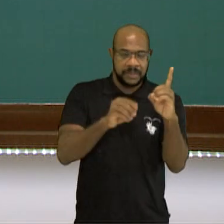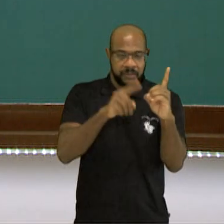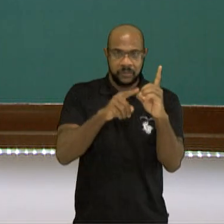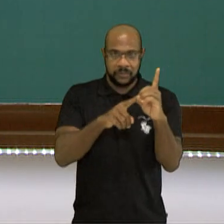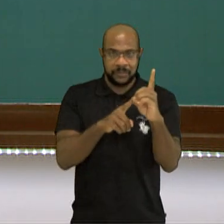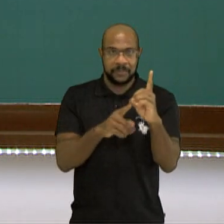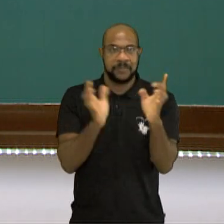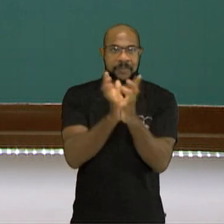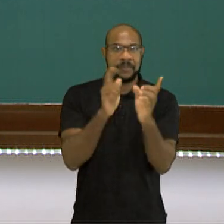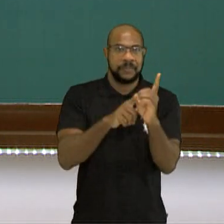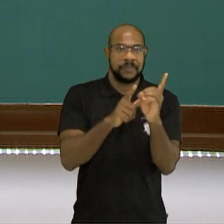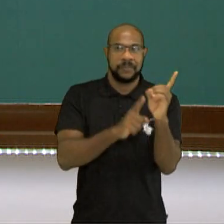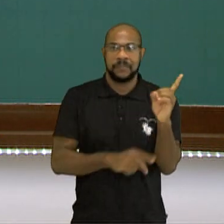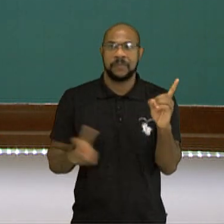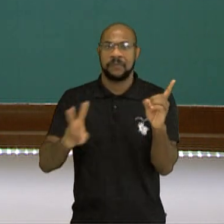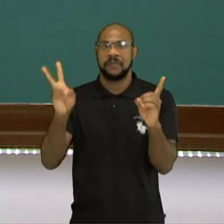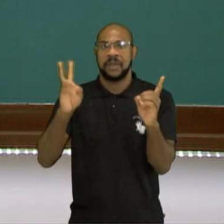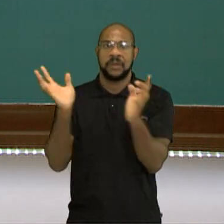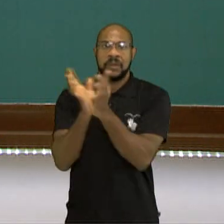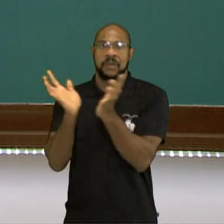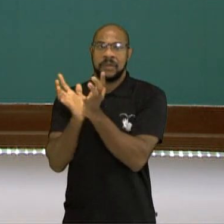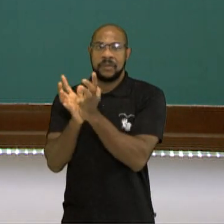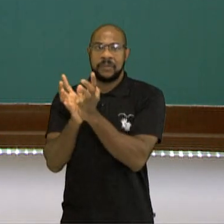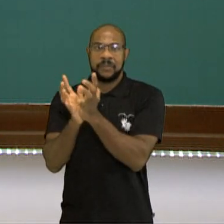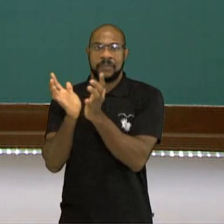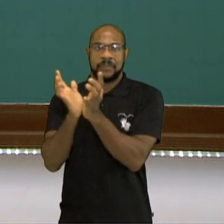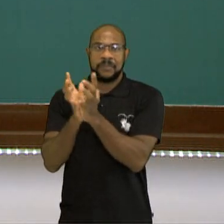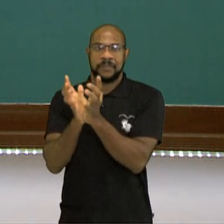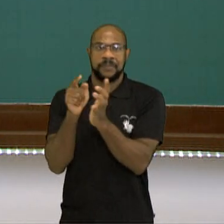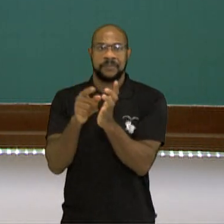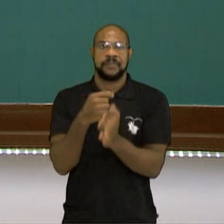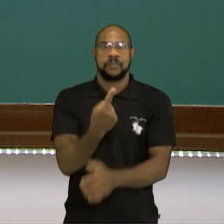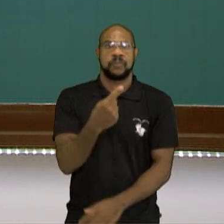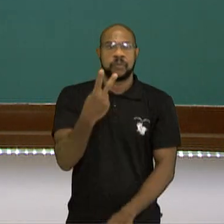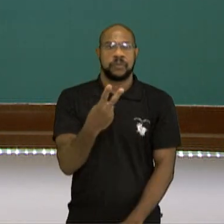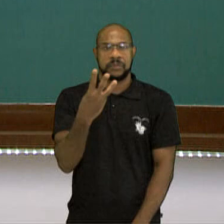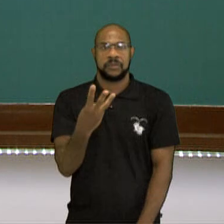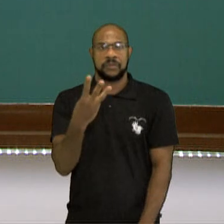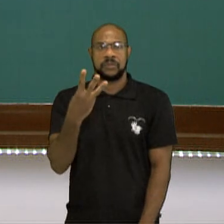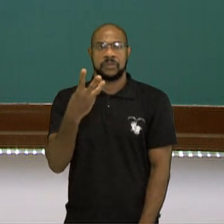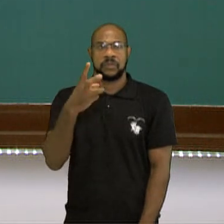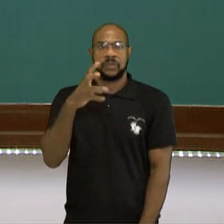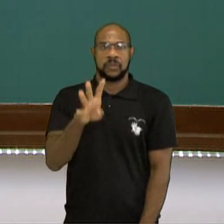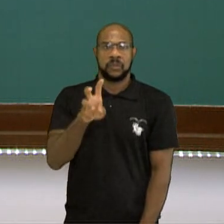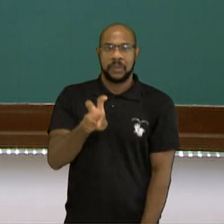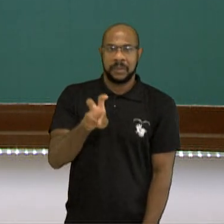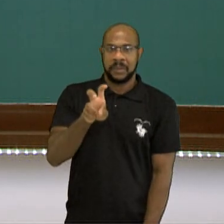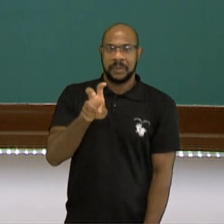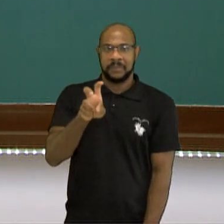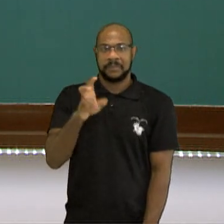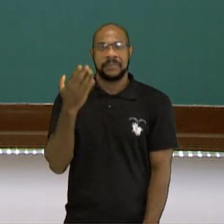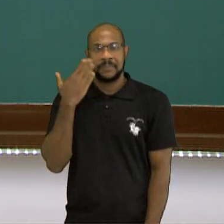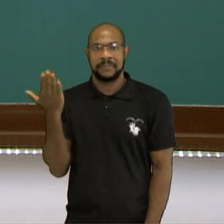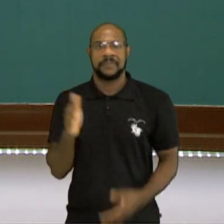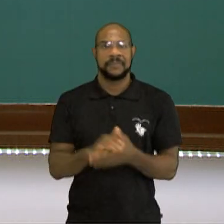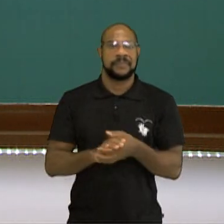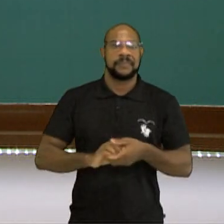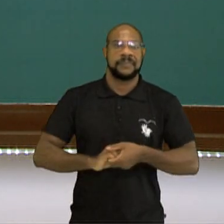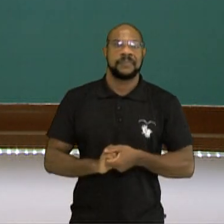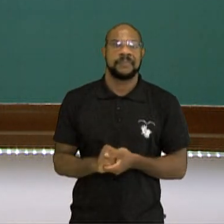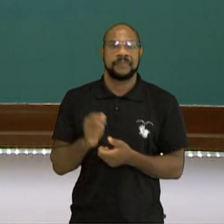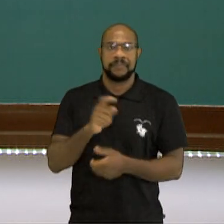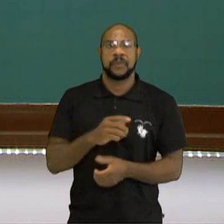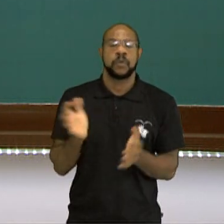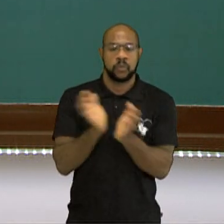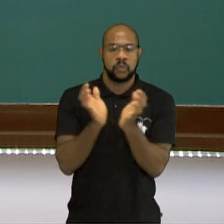f em D, com os valores aqui do conjunto D. 1, 2, 3, 4, 5 em R, quer dizer que é o conjunto dos